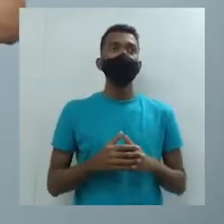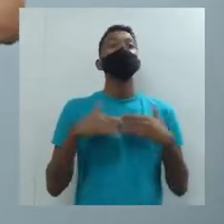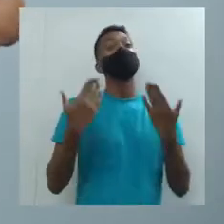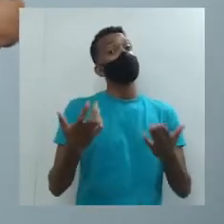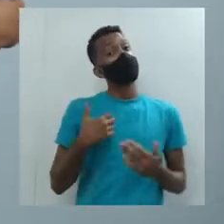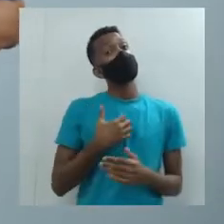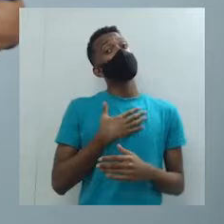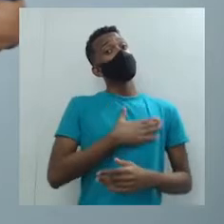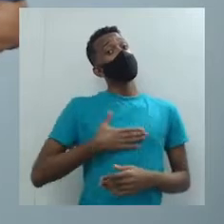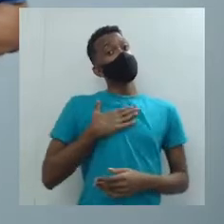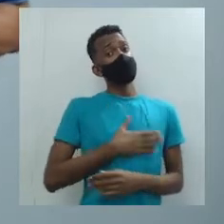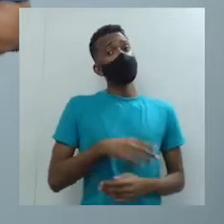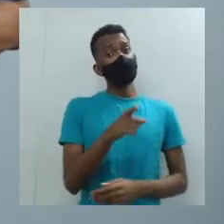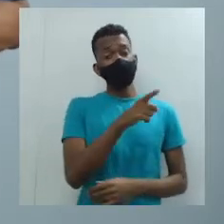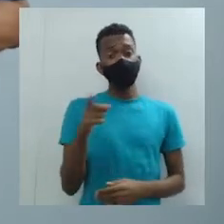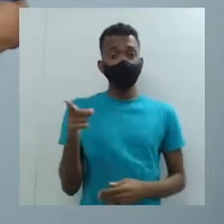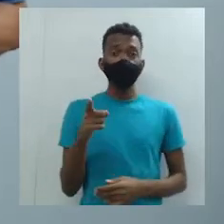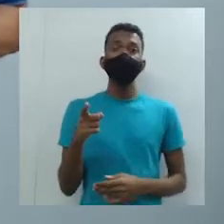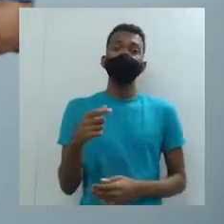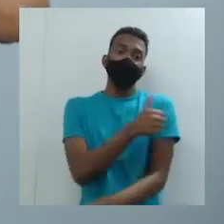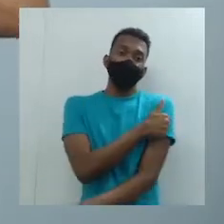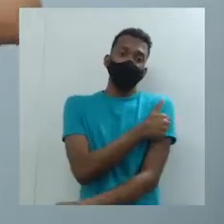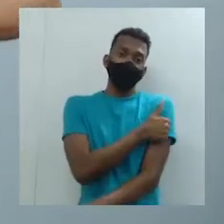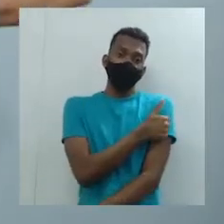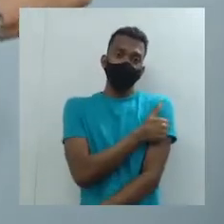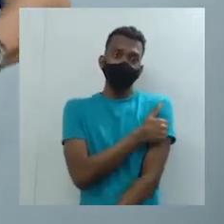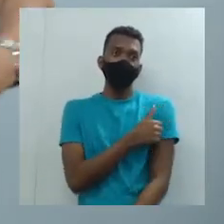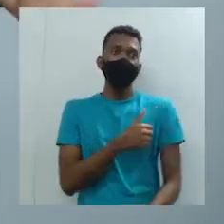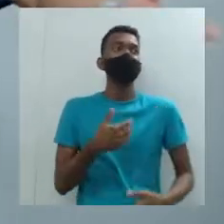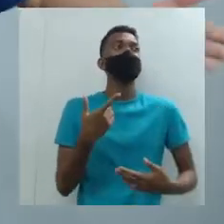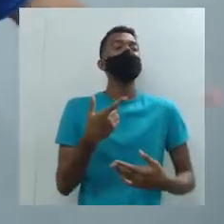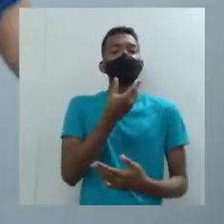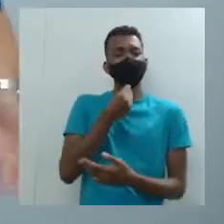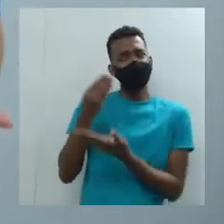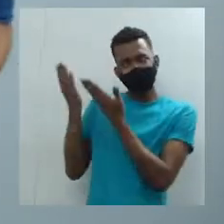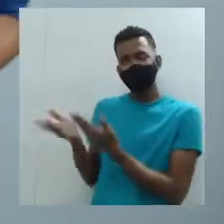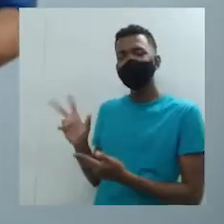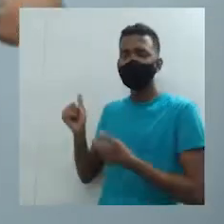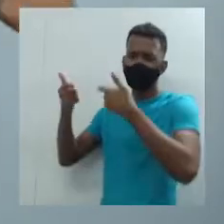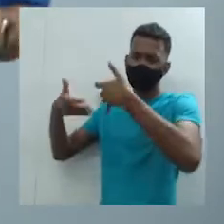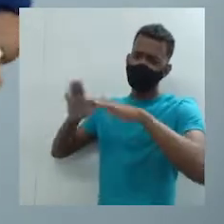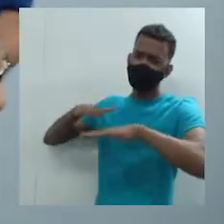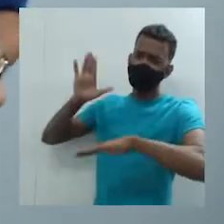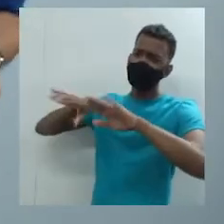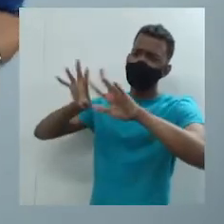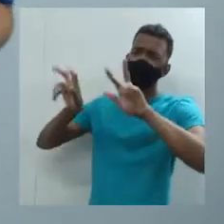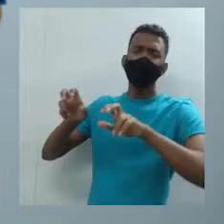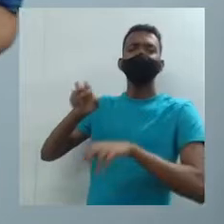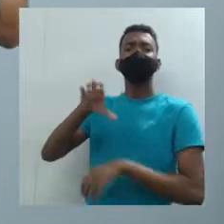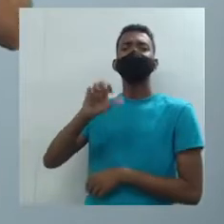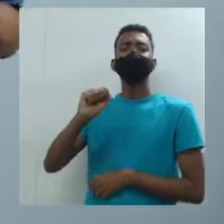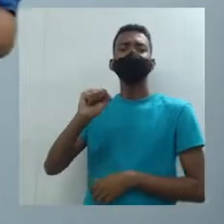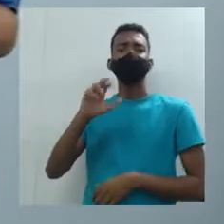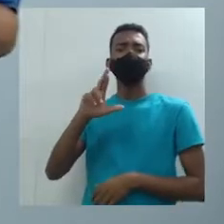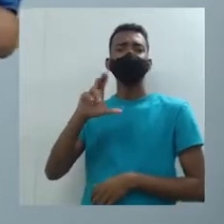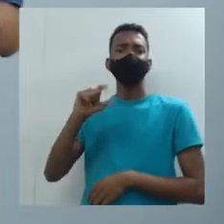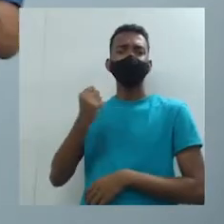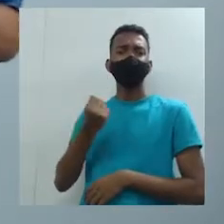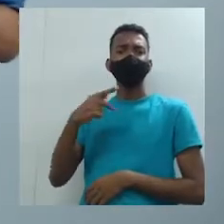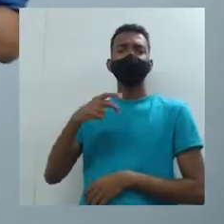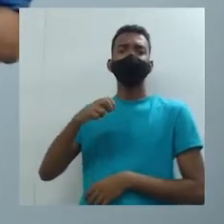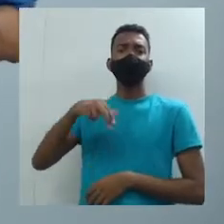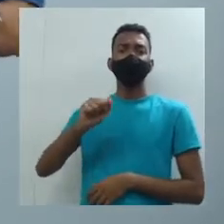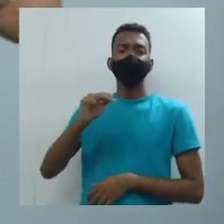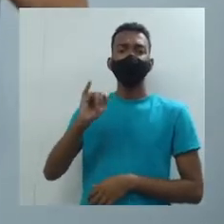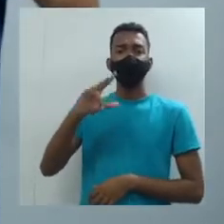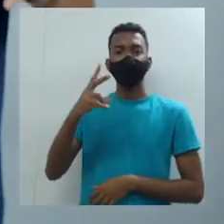que vocês, estudantes, o professor Jamas vai daqui a pouco falar mais um pouco sobre Carlos Pena Filho, observar essa questão de